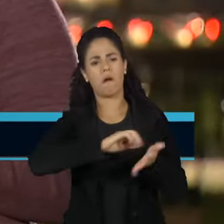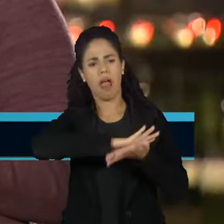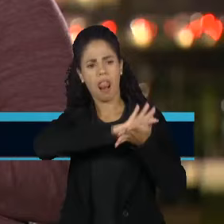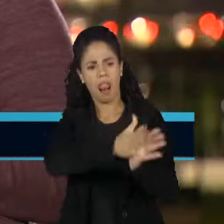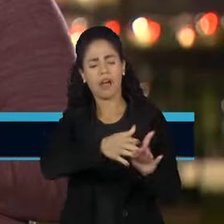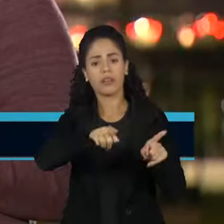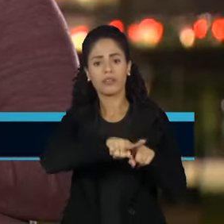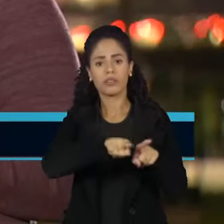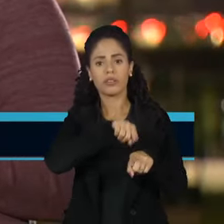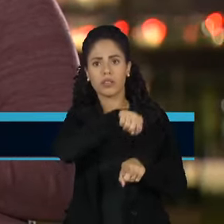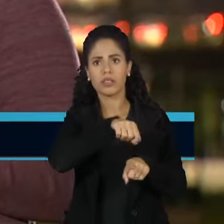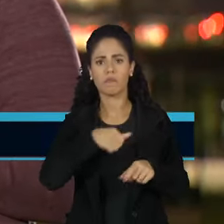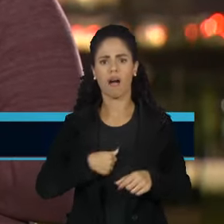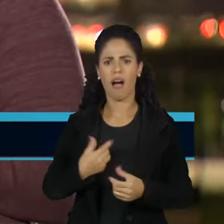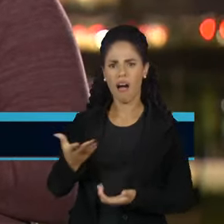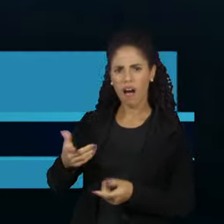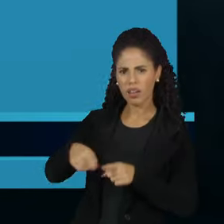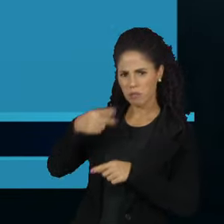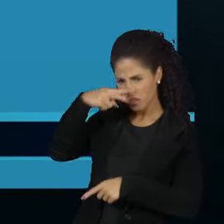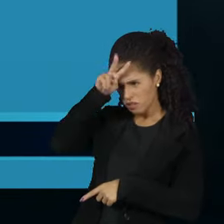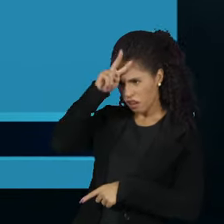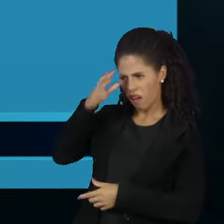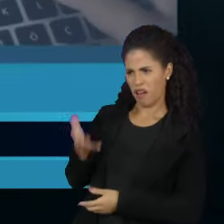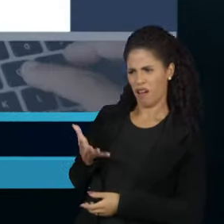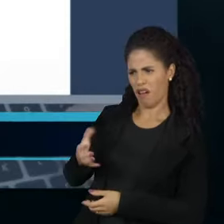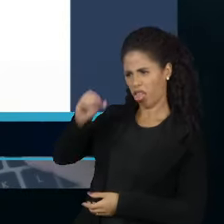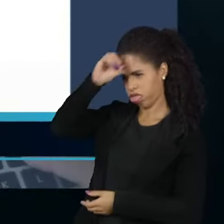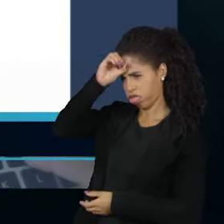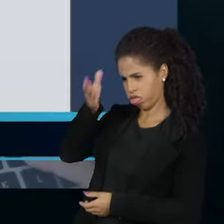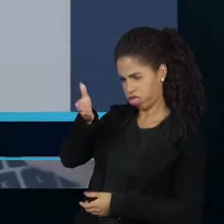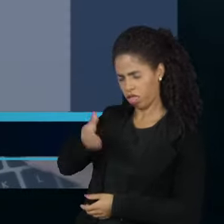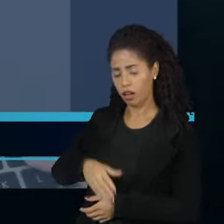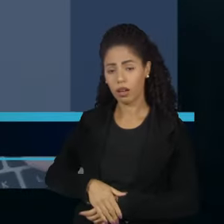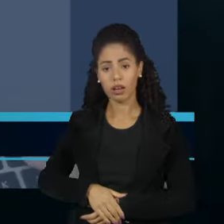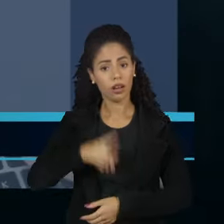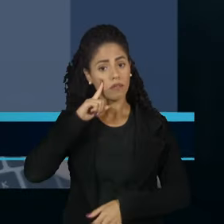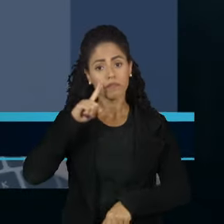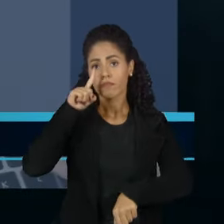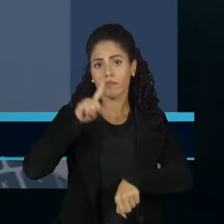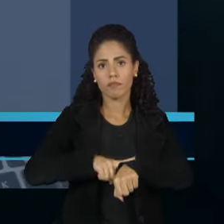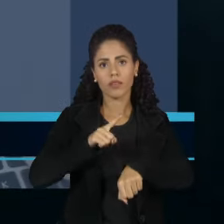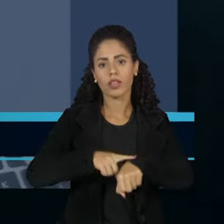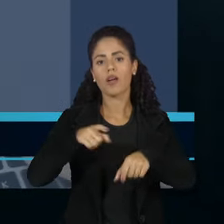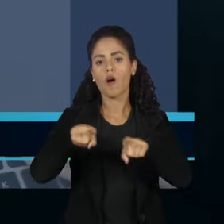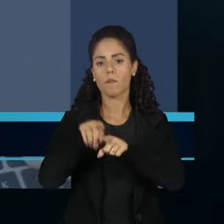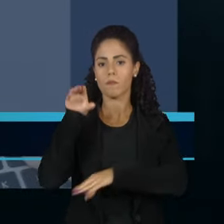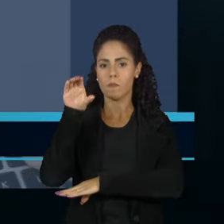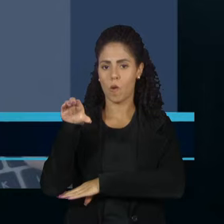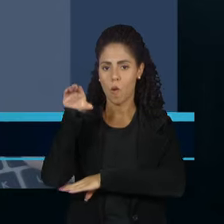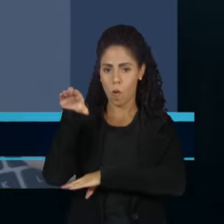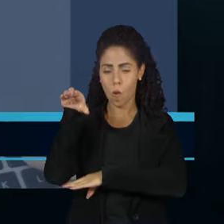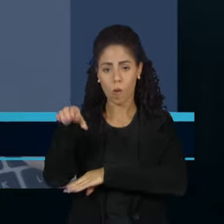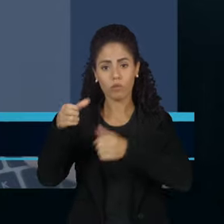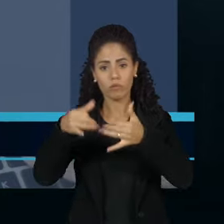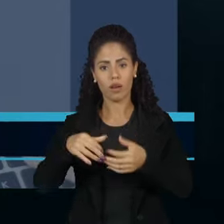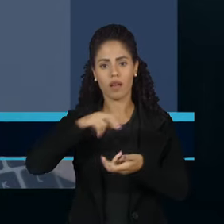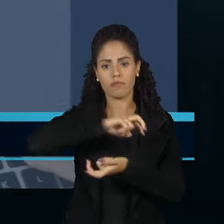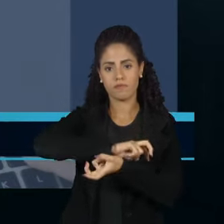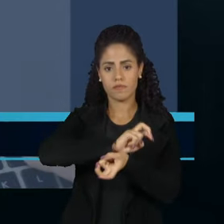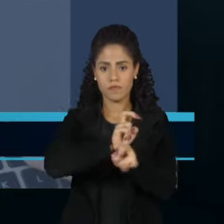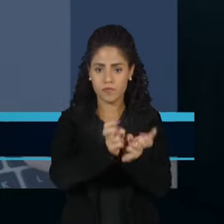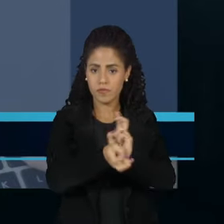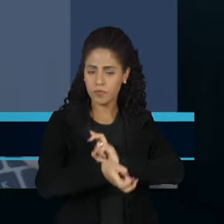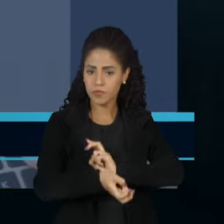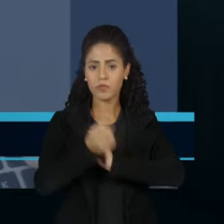do México de ignorante. A reação foi imediata. A chancelaria da Colômbia, o equivalente ao Itamaraty no